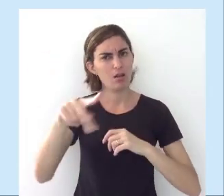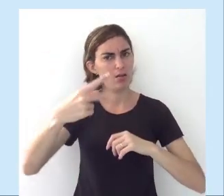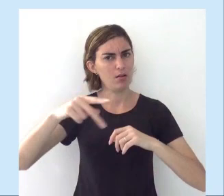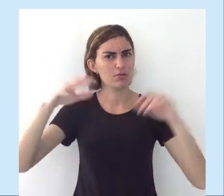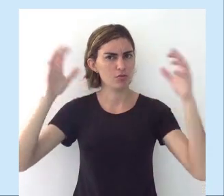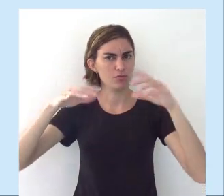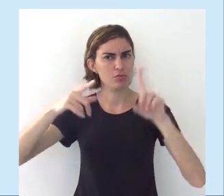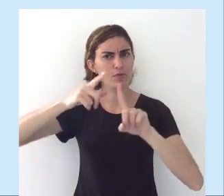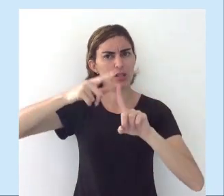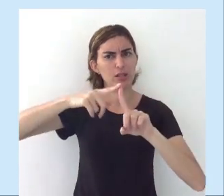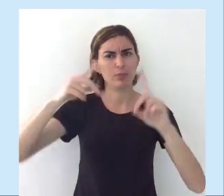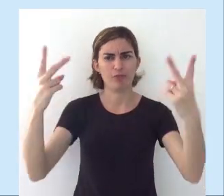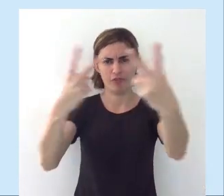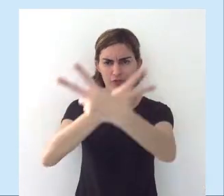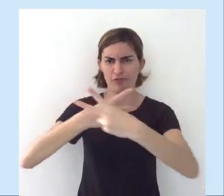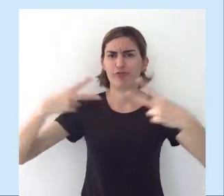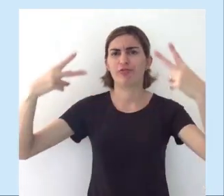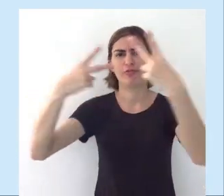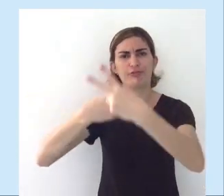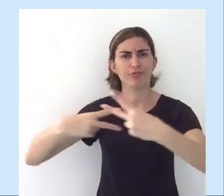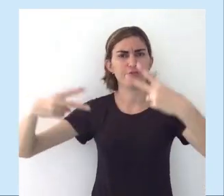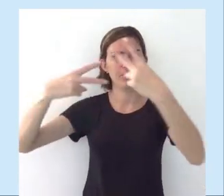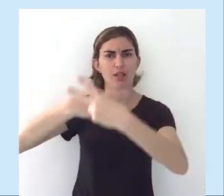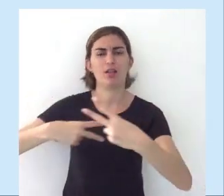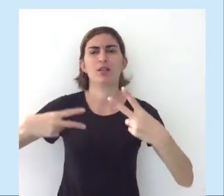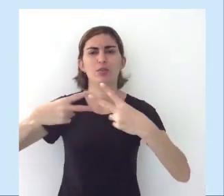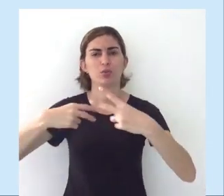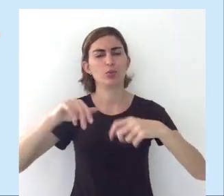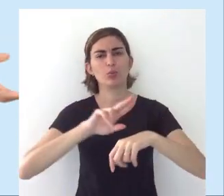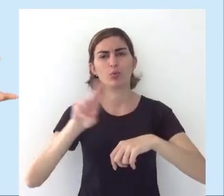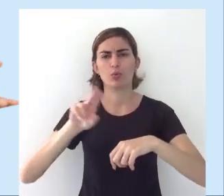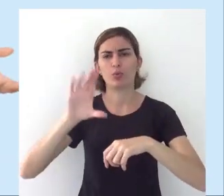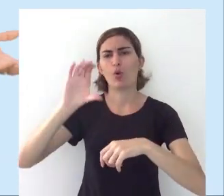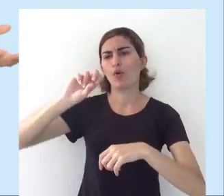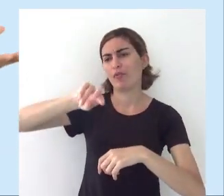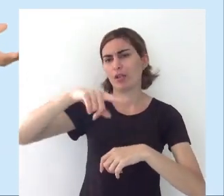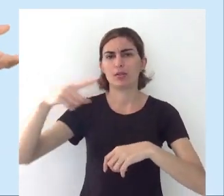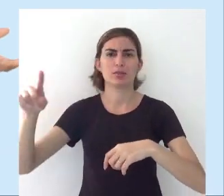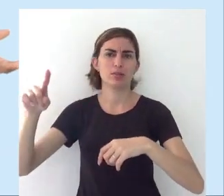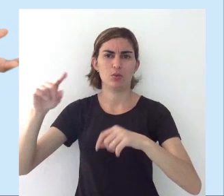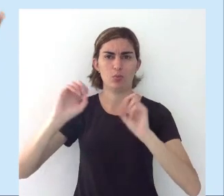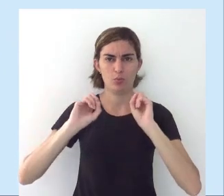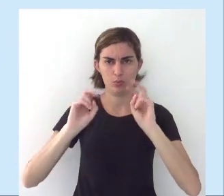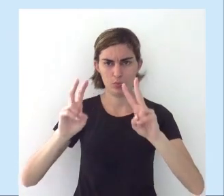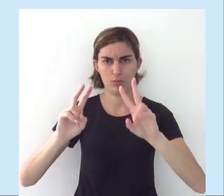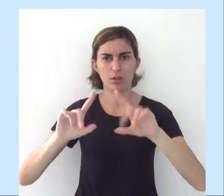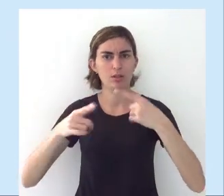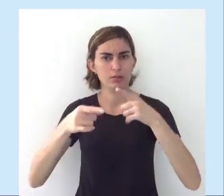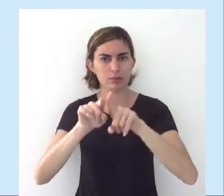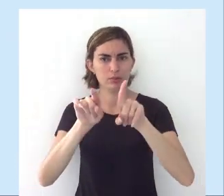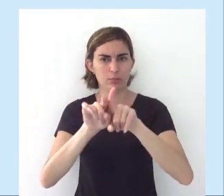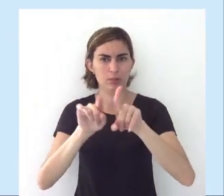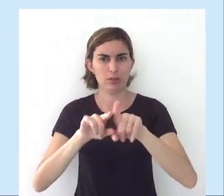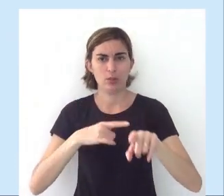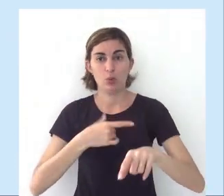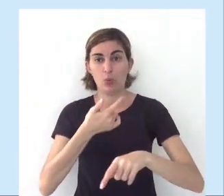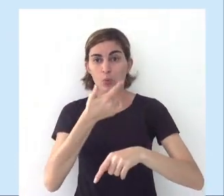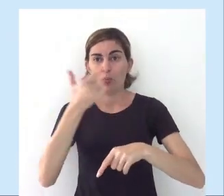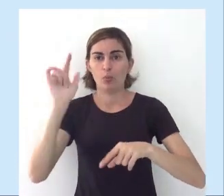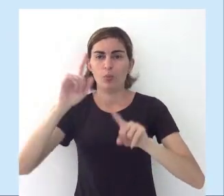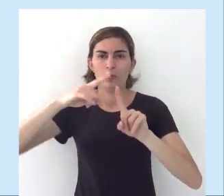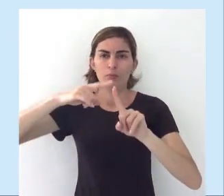essa chuva com diversos tipos de vento, essa movimentação mais acelerada, foi chamada chuva de convecção. Ok? Existe também